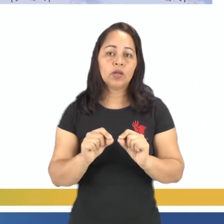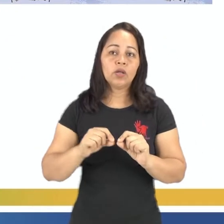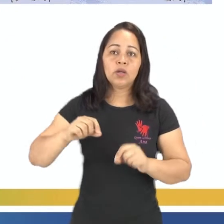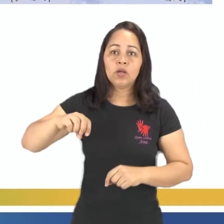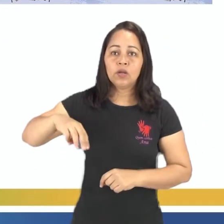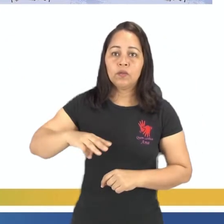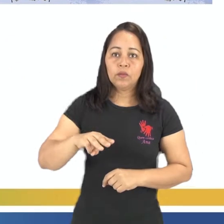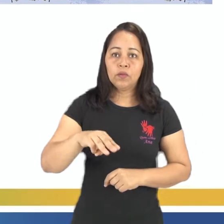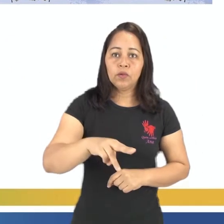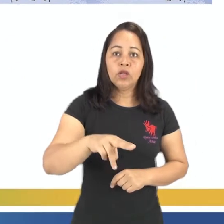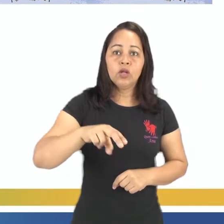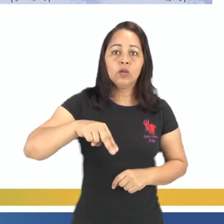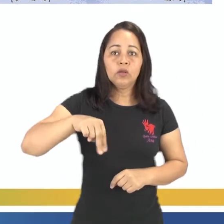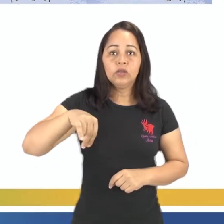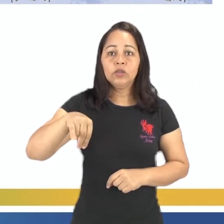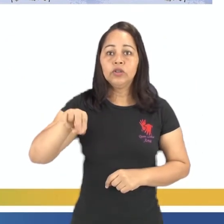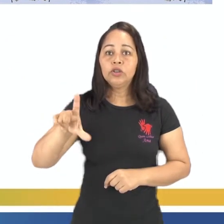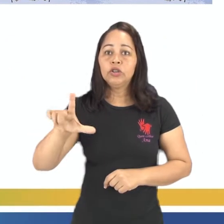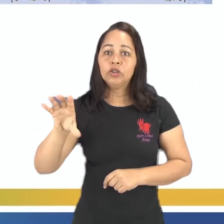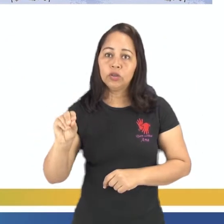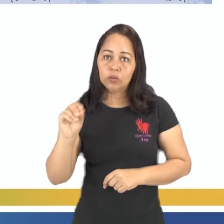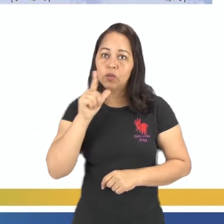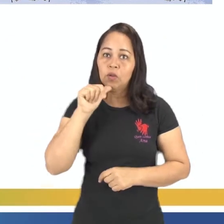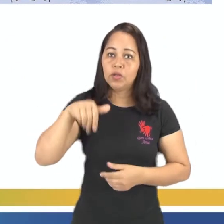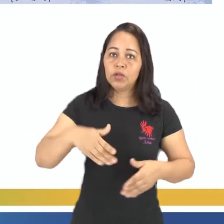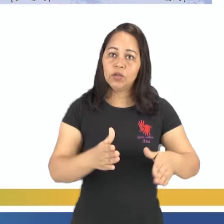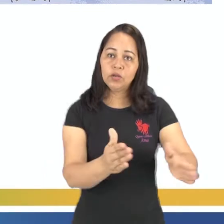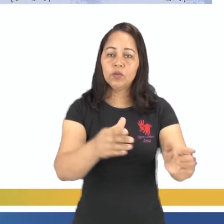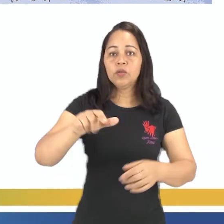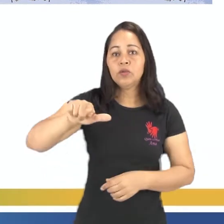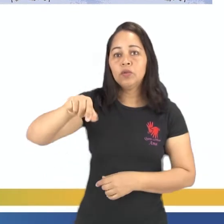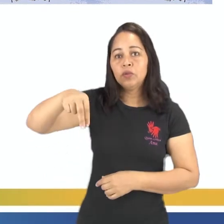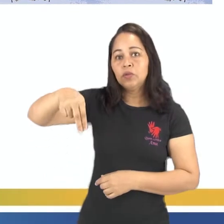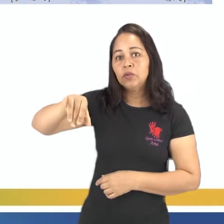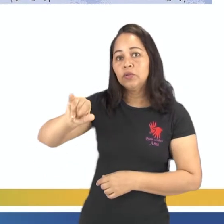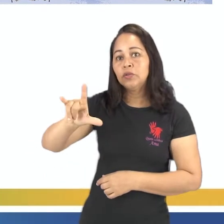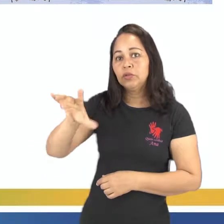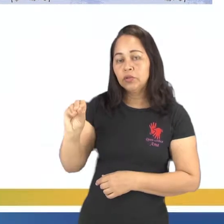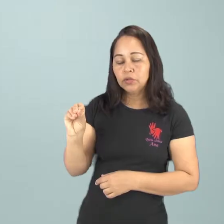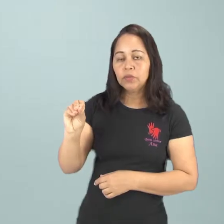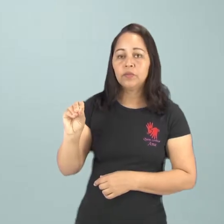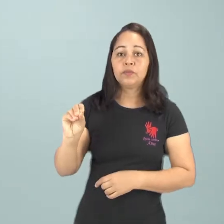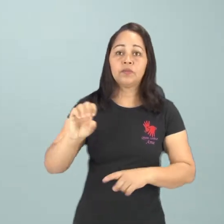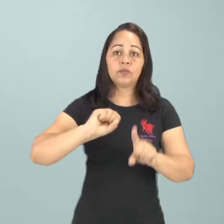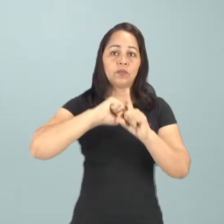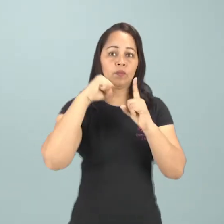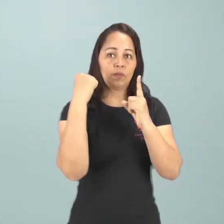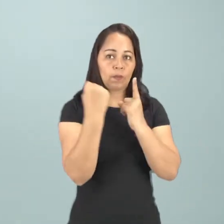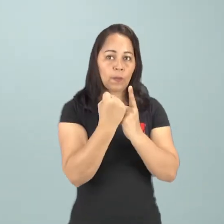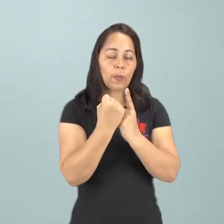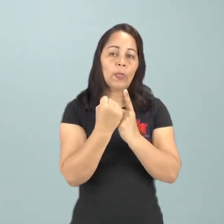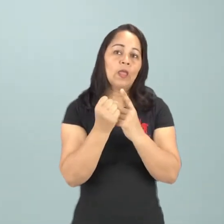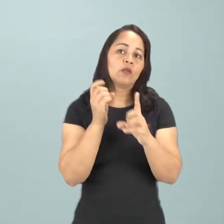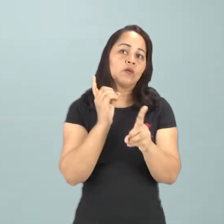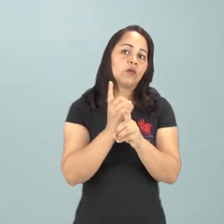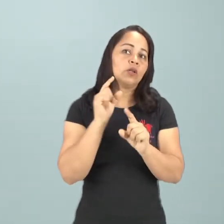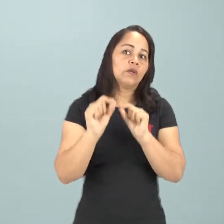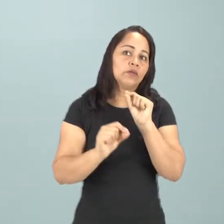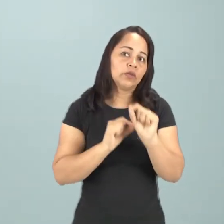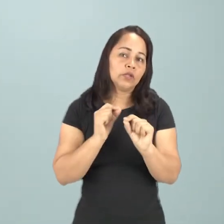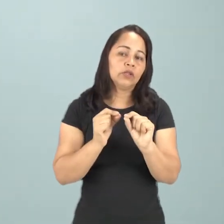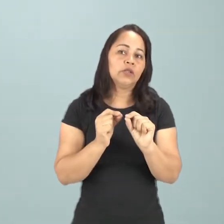aí vale ressaltar que nessa época, como a sociedade ela se encontrava em